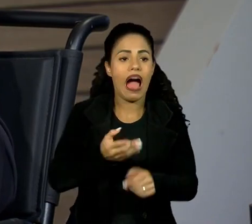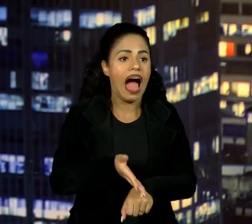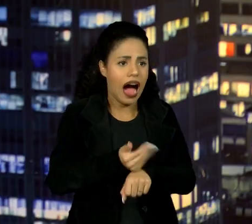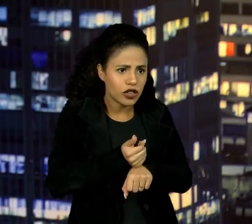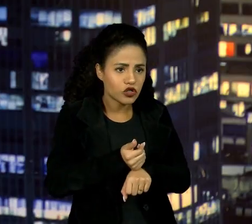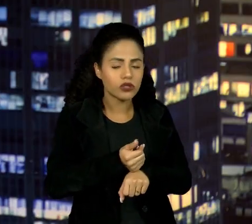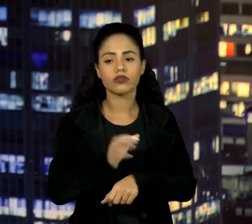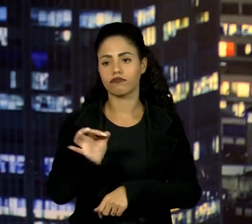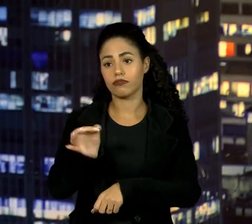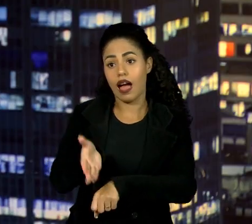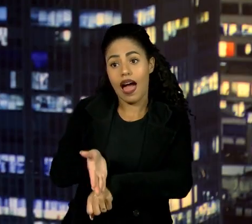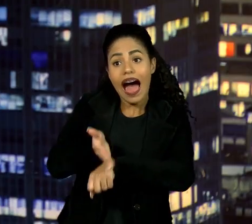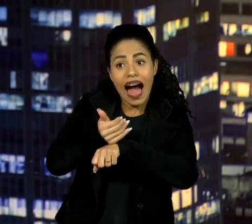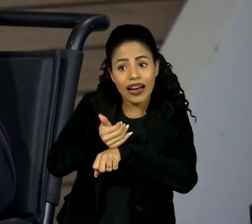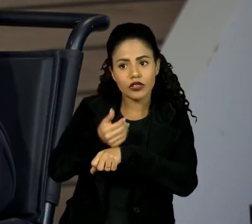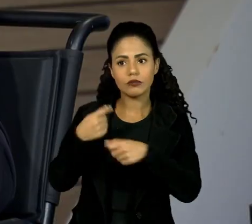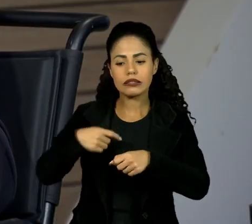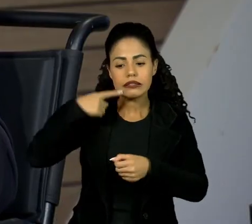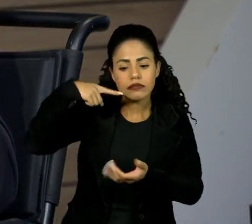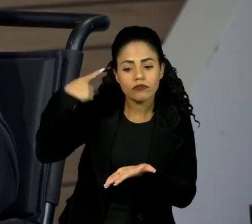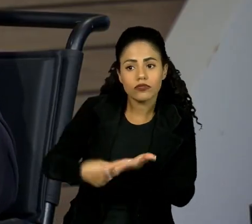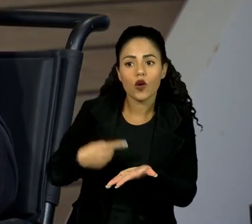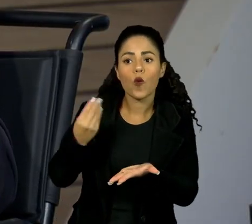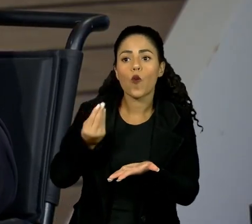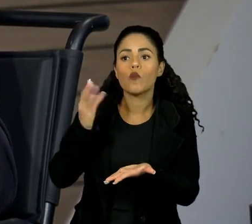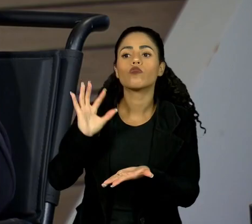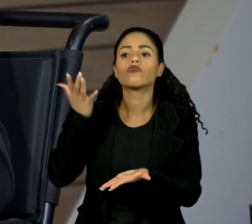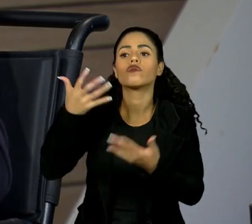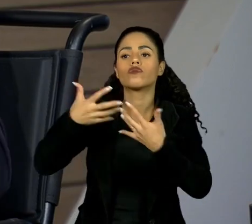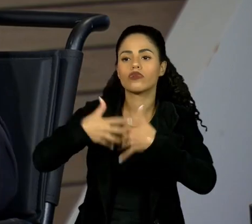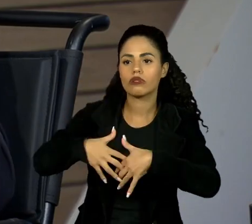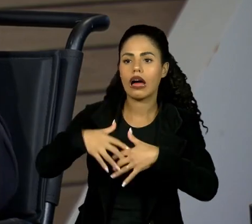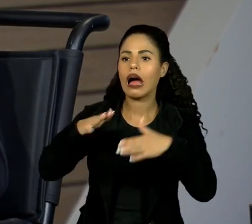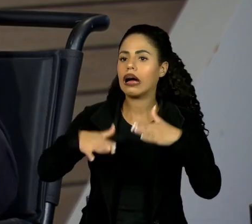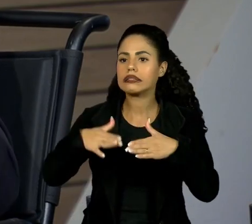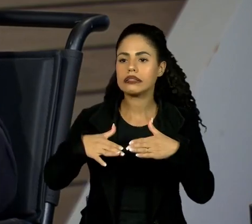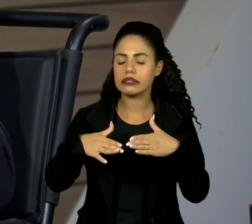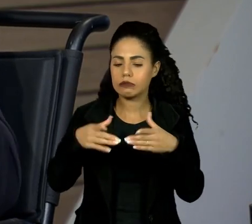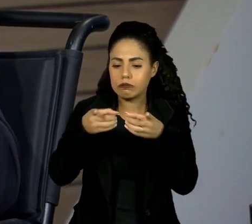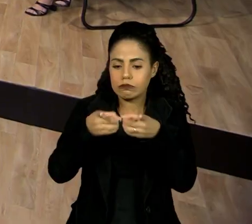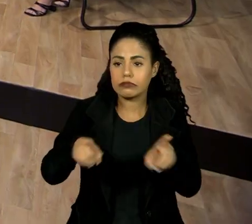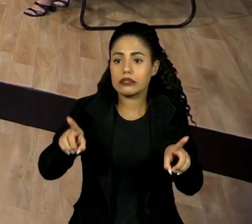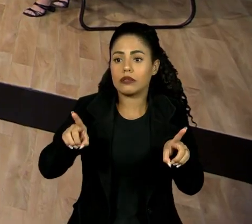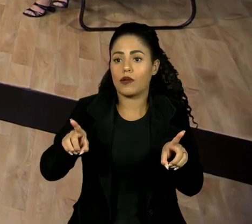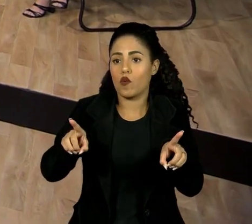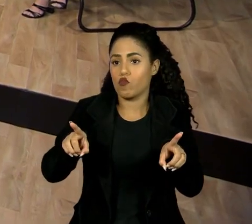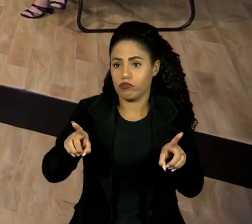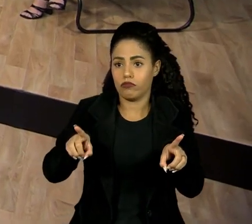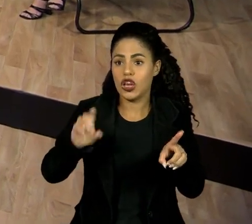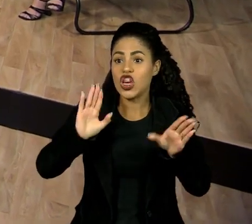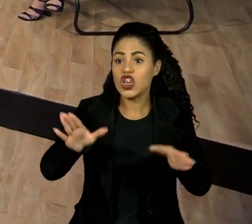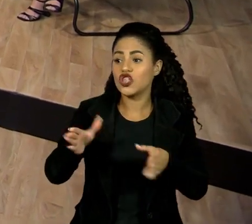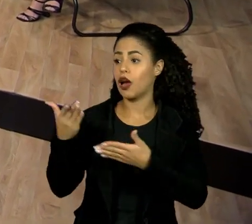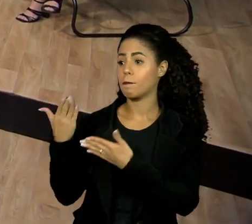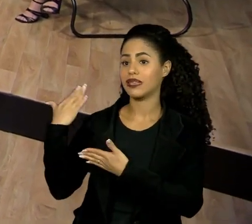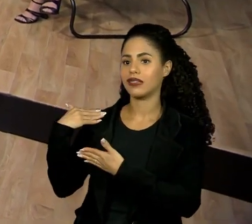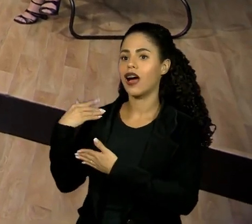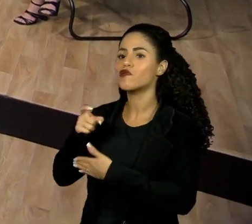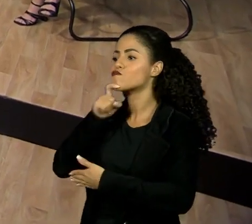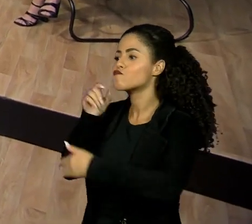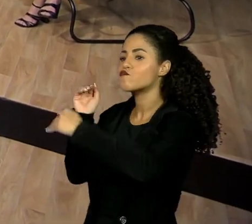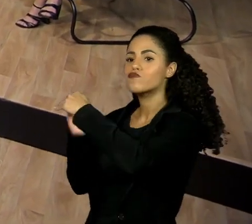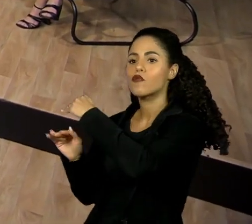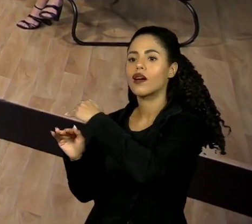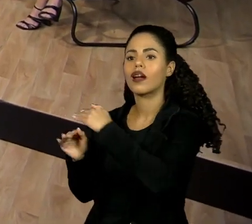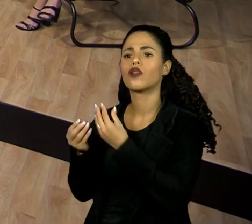prévio. Prévio sempre é necessário, mas mesmo depois, houve a dissolução do matrimônio, né, ou da união.